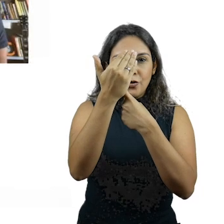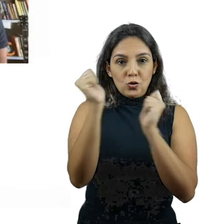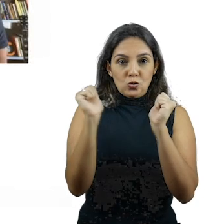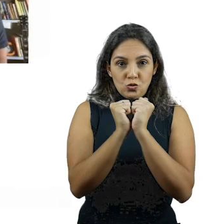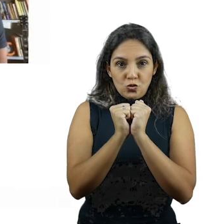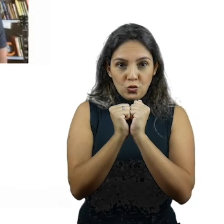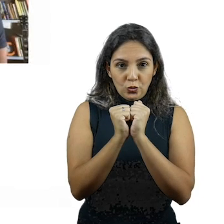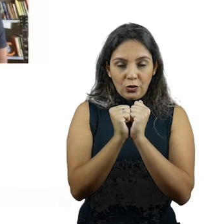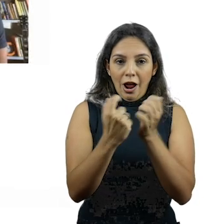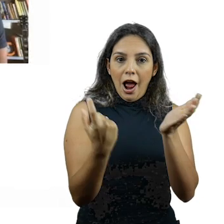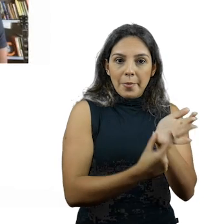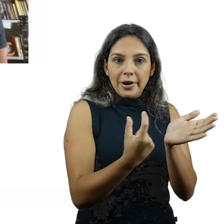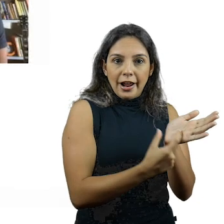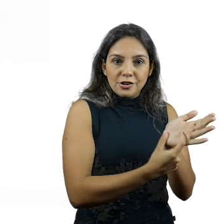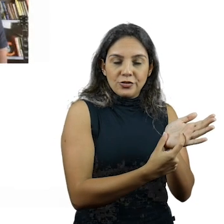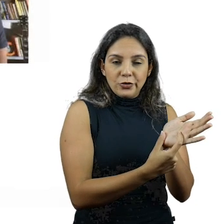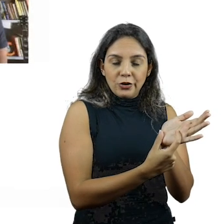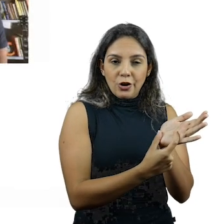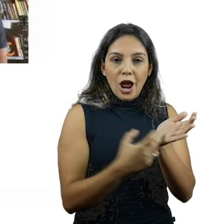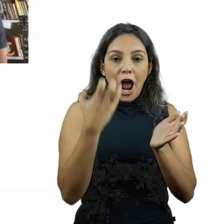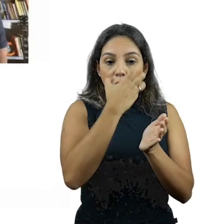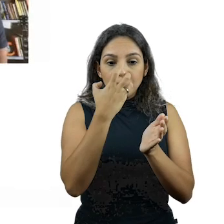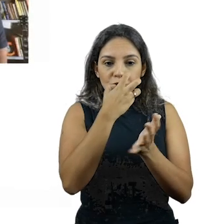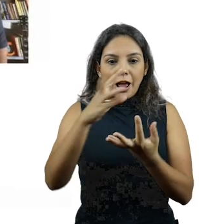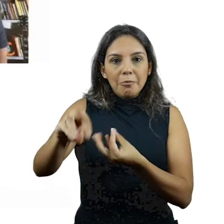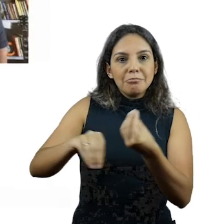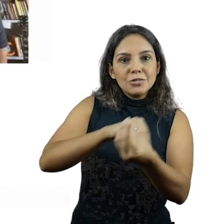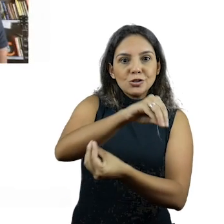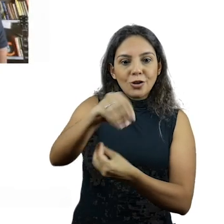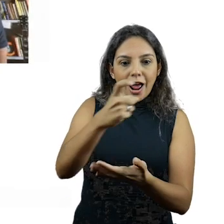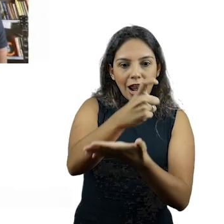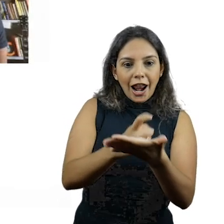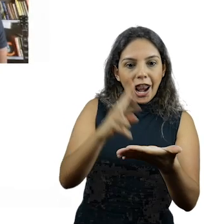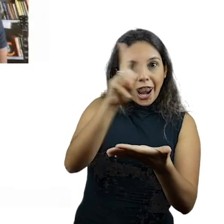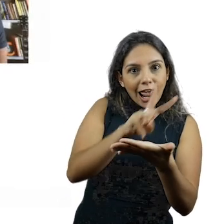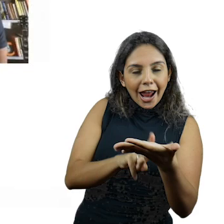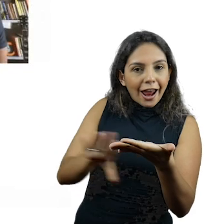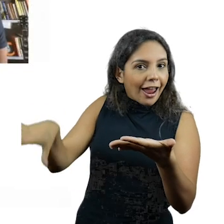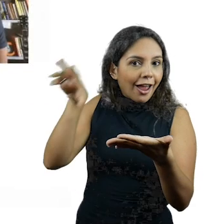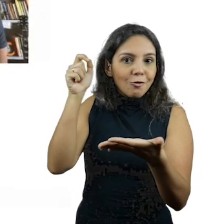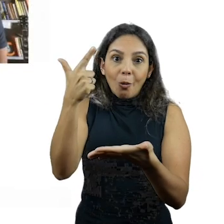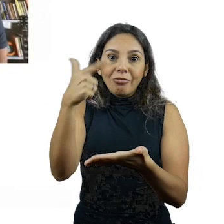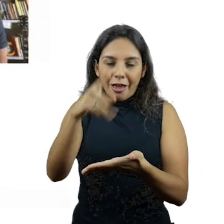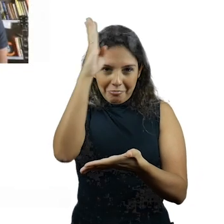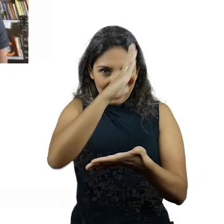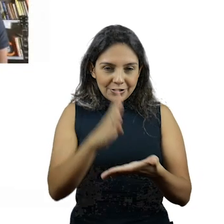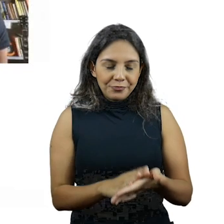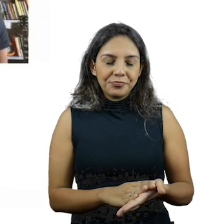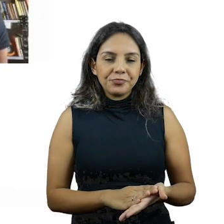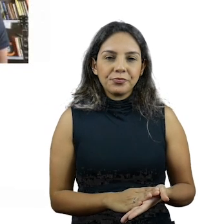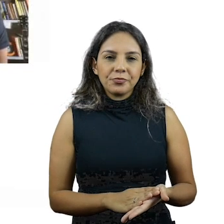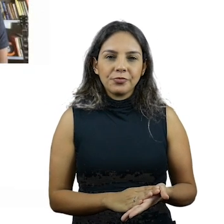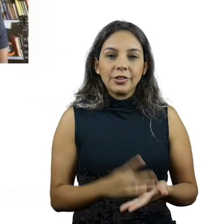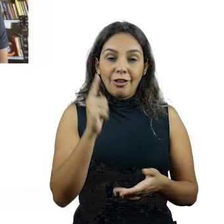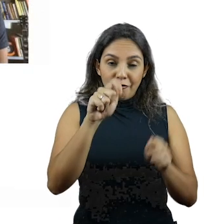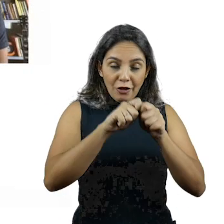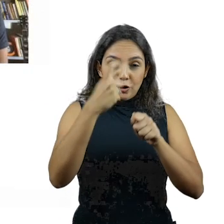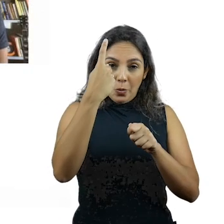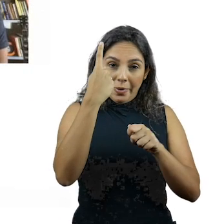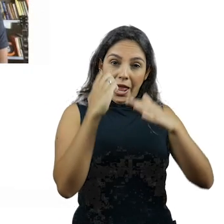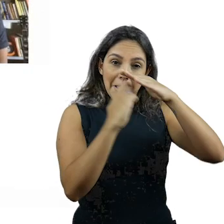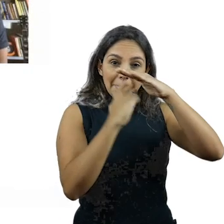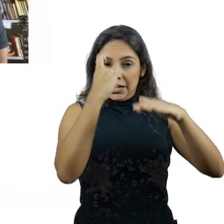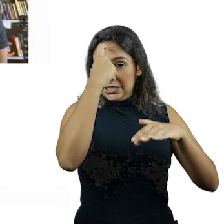Apple a música misturada com texto, né, que é o formato EPUB. Então isso aí foi feito por uma empresa indiana, né, indicação do amigo